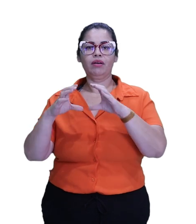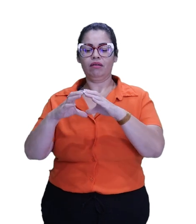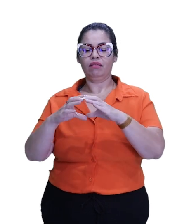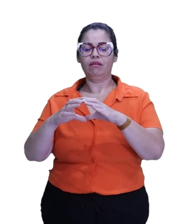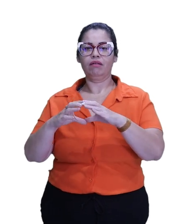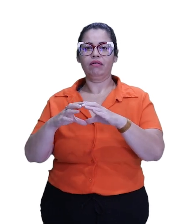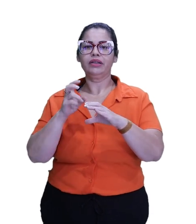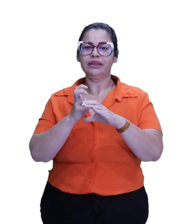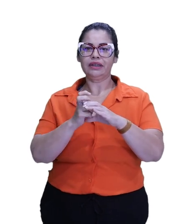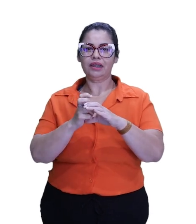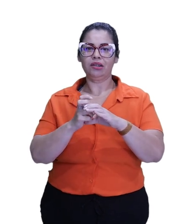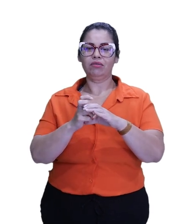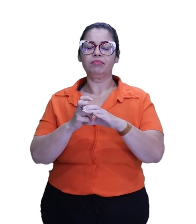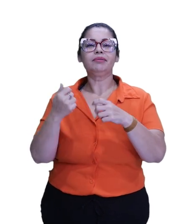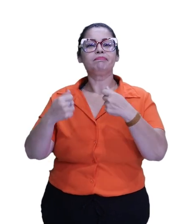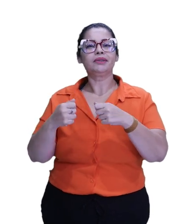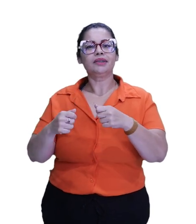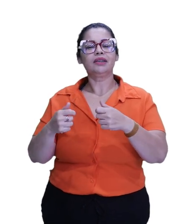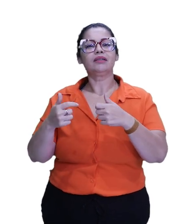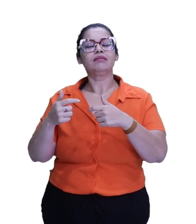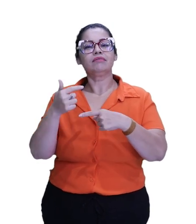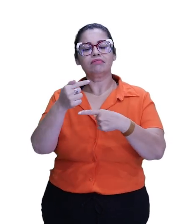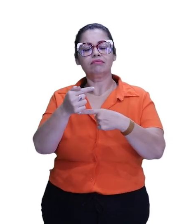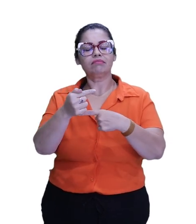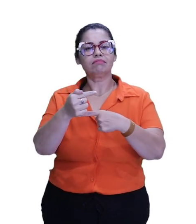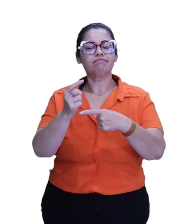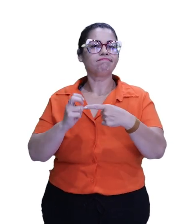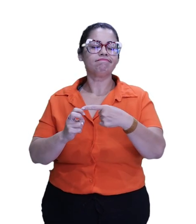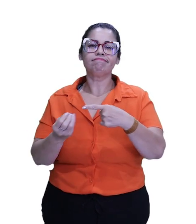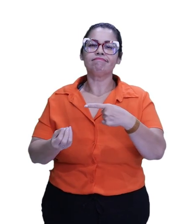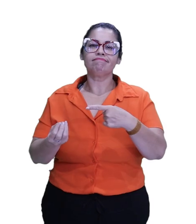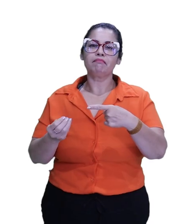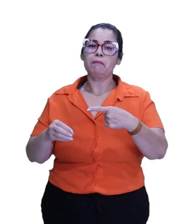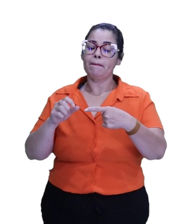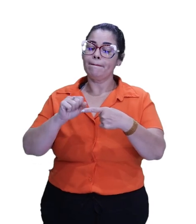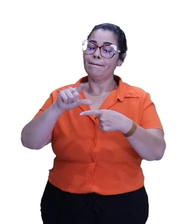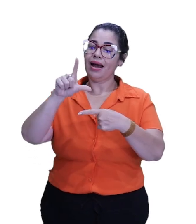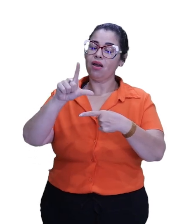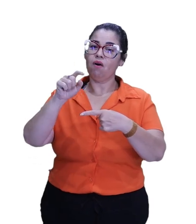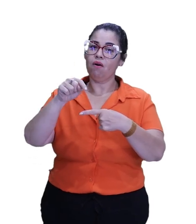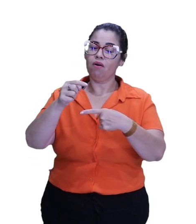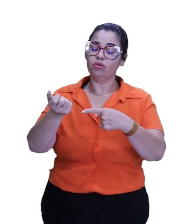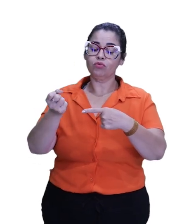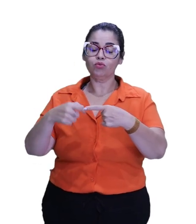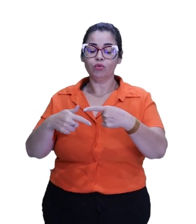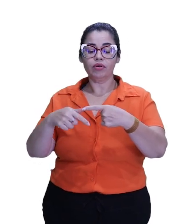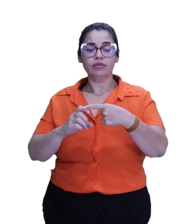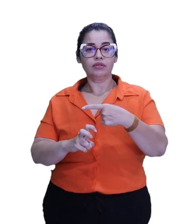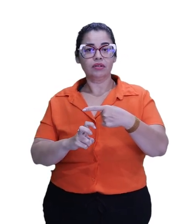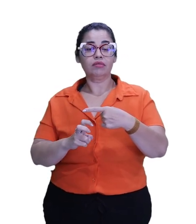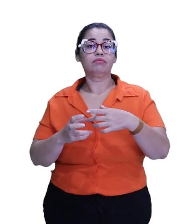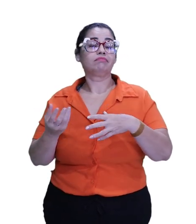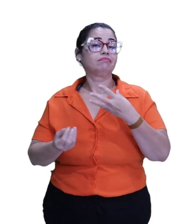algo foi dividido em 5 partes, mas foram necessárias escolher 7 partes, que é maior do que a quantidade em